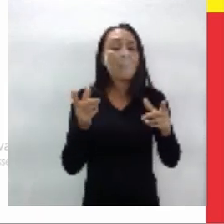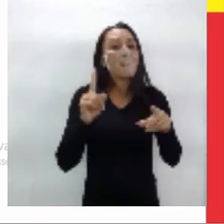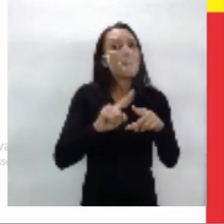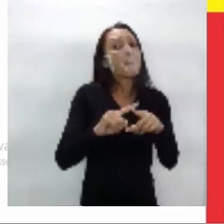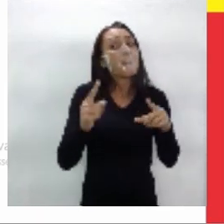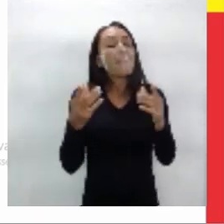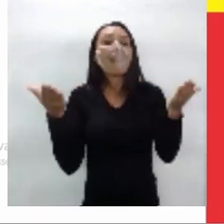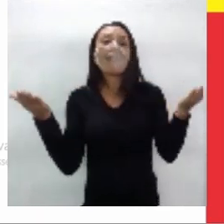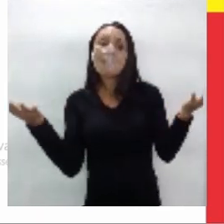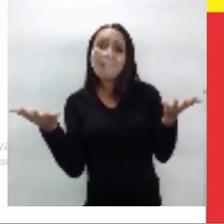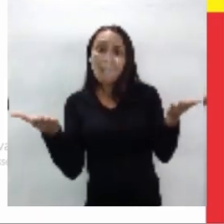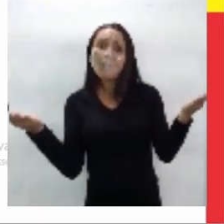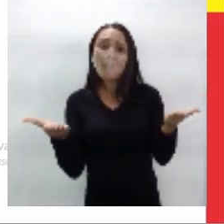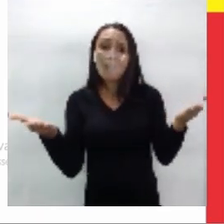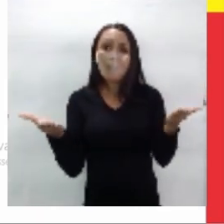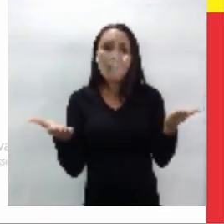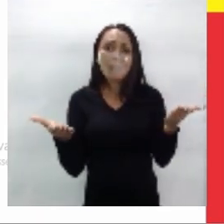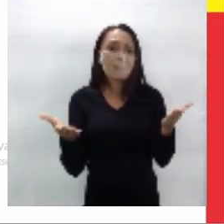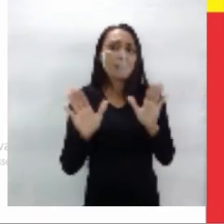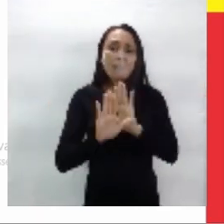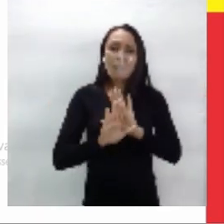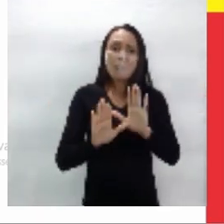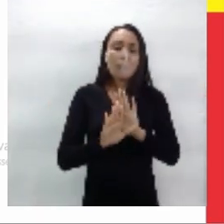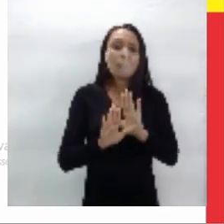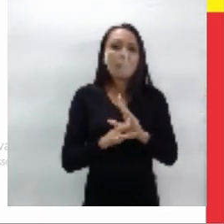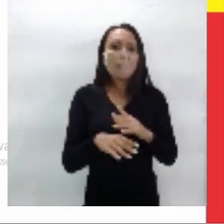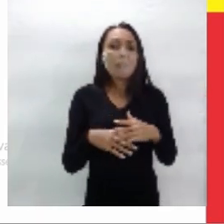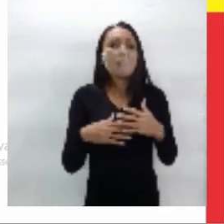simplesmente agora entrou em crise. Não.